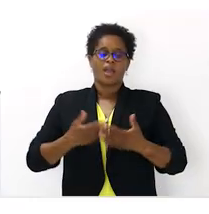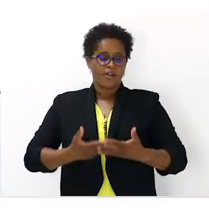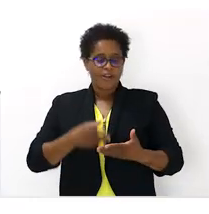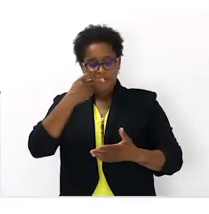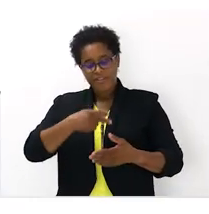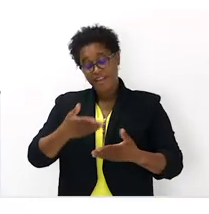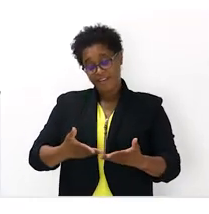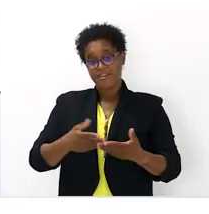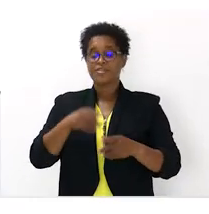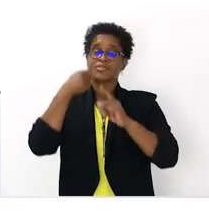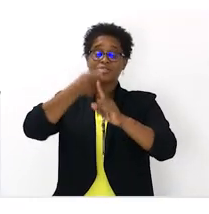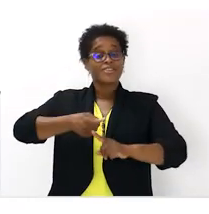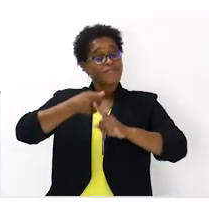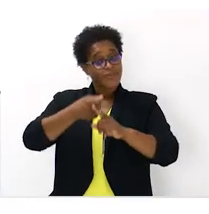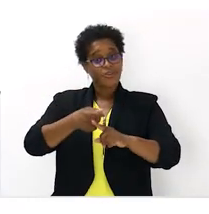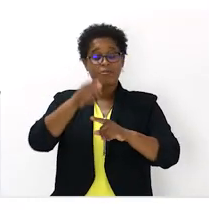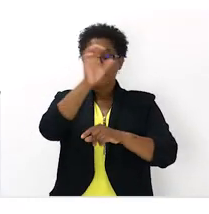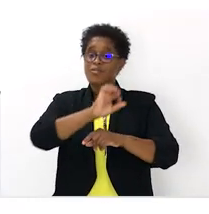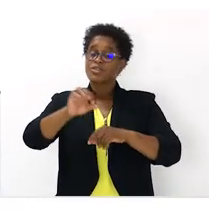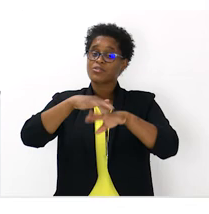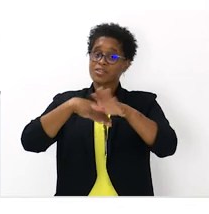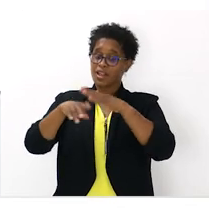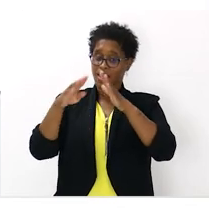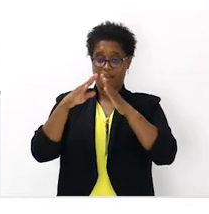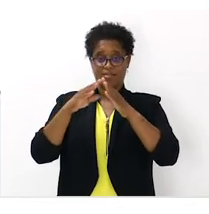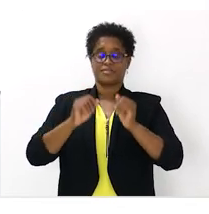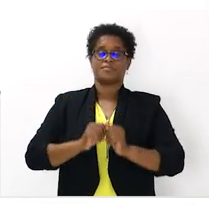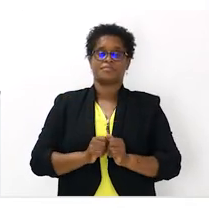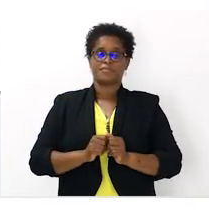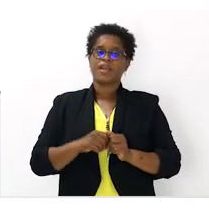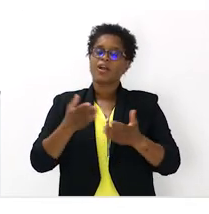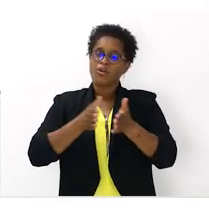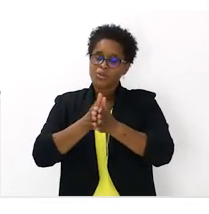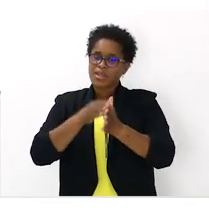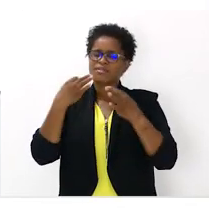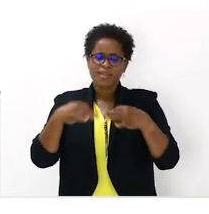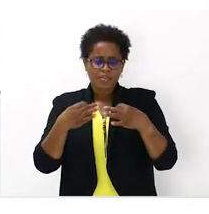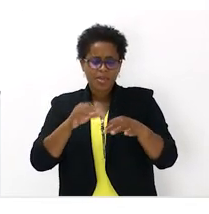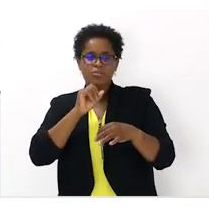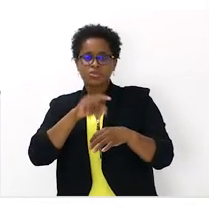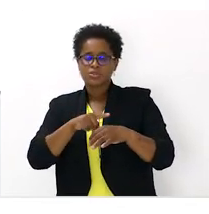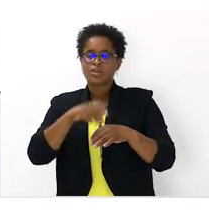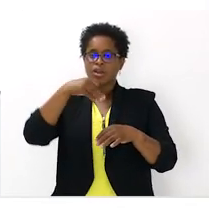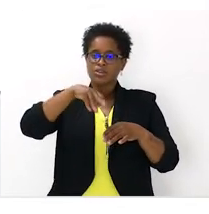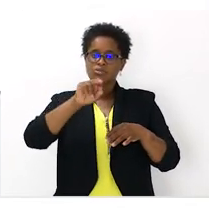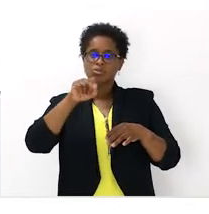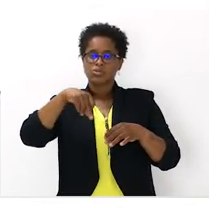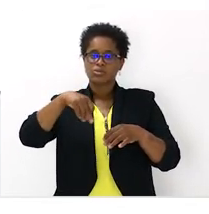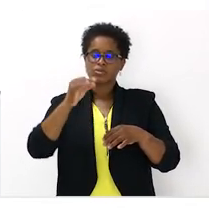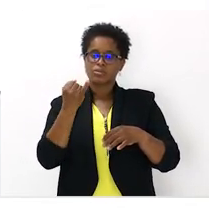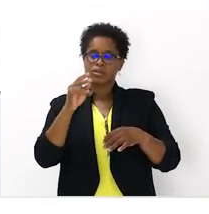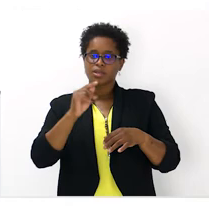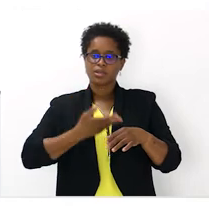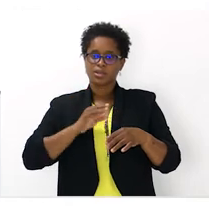lá fica aqui, desafio para casa. Utiliza sempre que é possível as propriedades